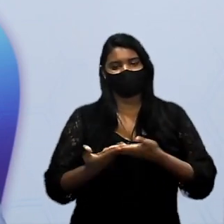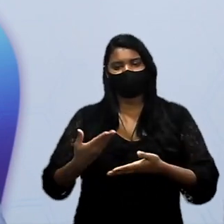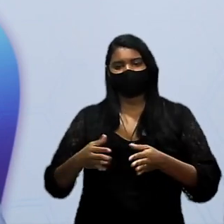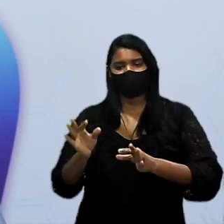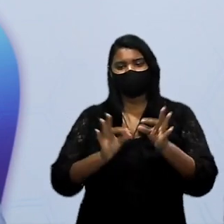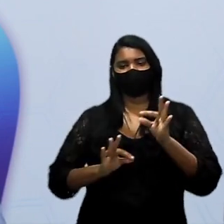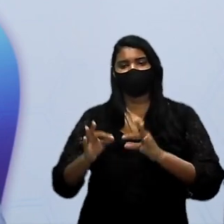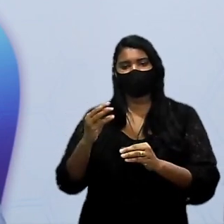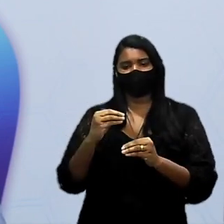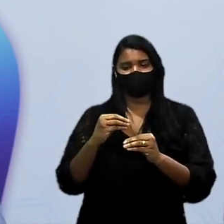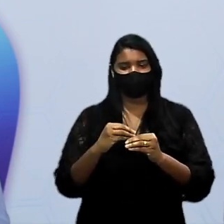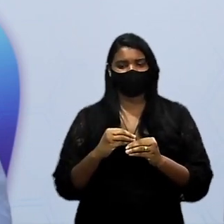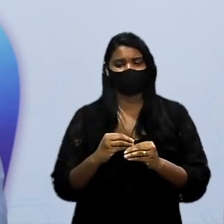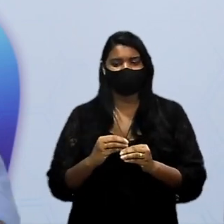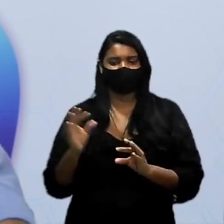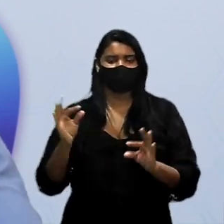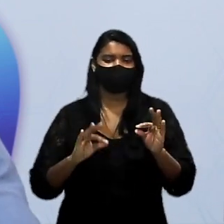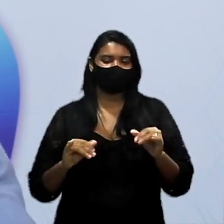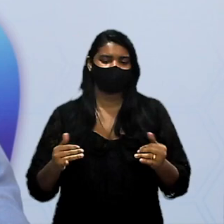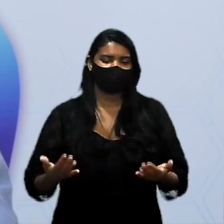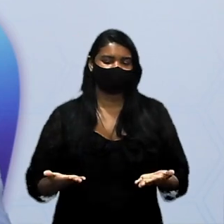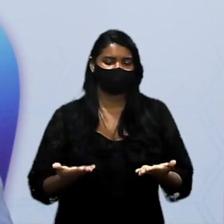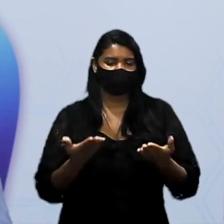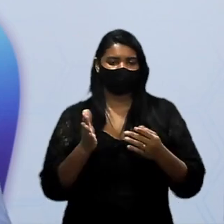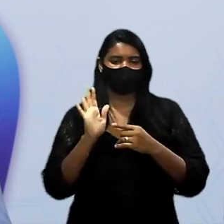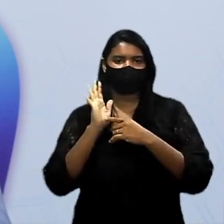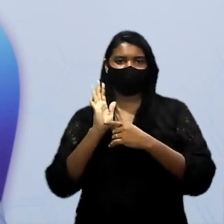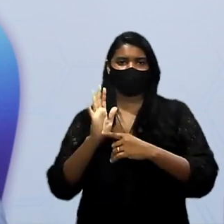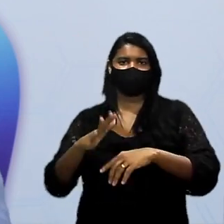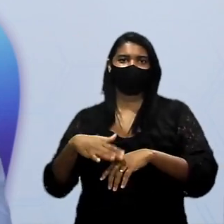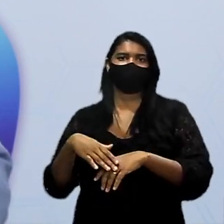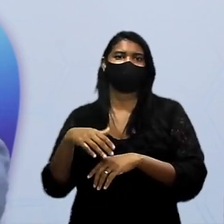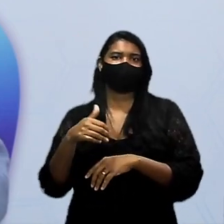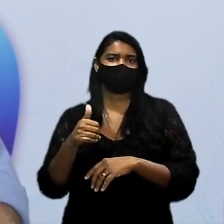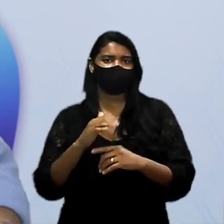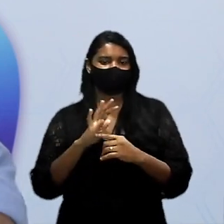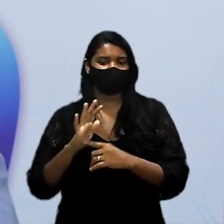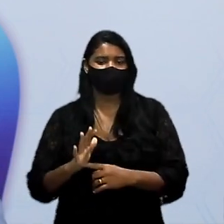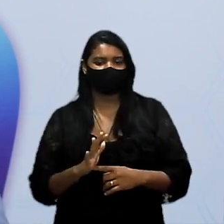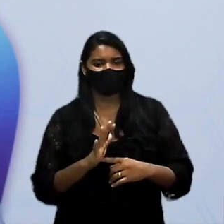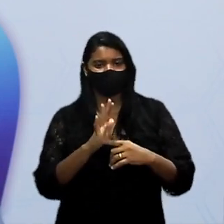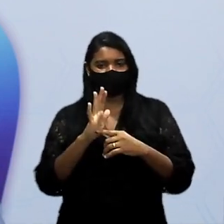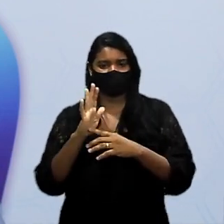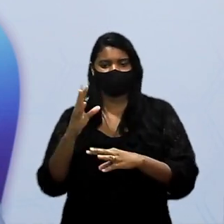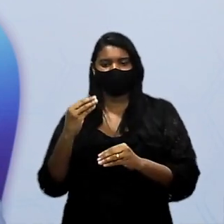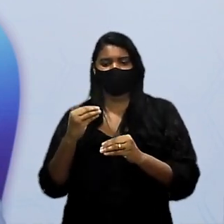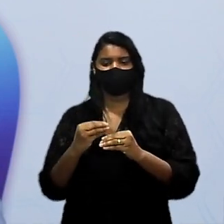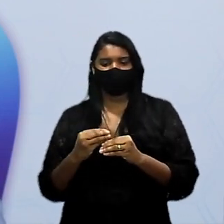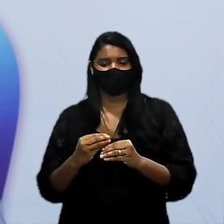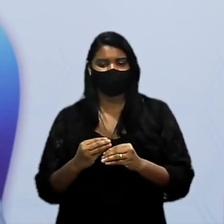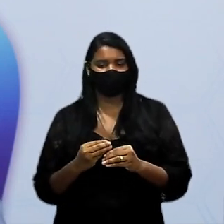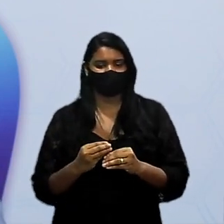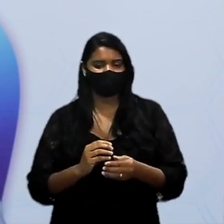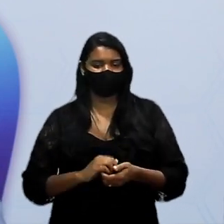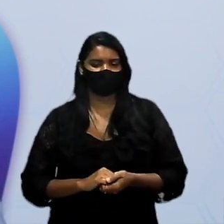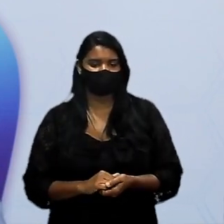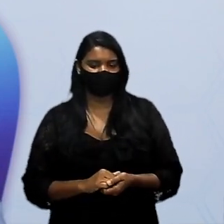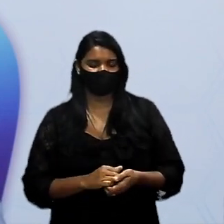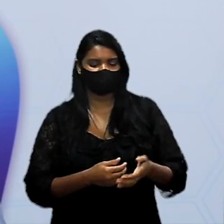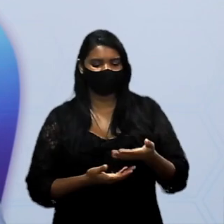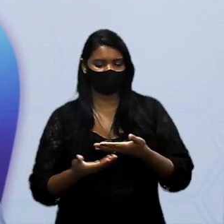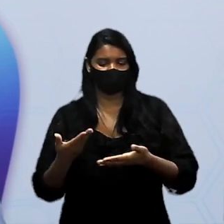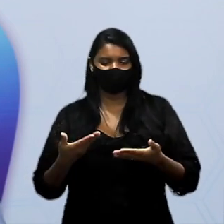vem dando, né, vem se apresentando como a melhor alternativa para a melhoria da qualidade da prestação do